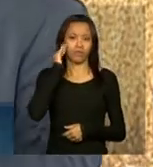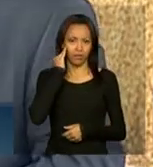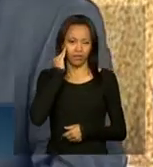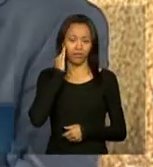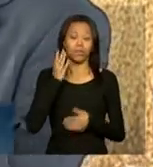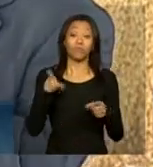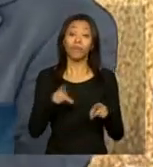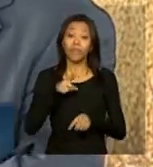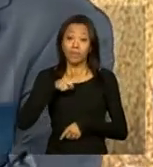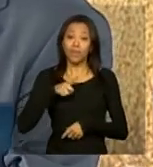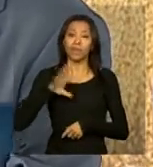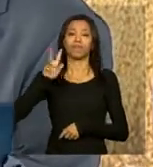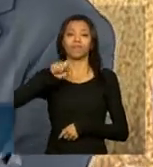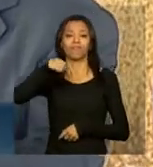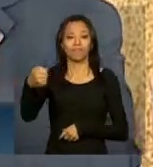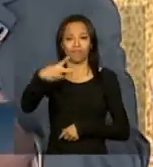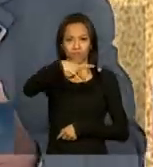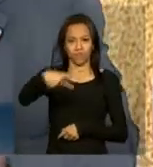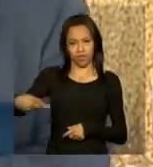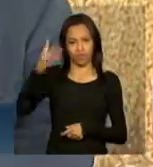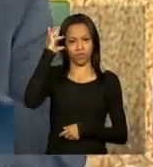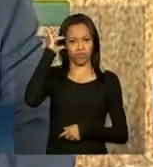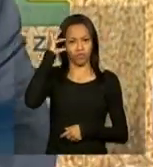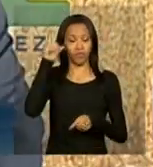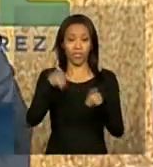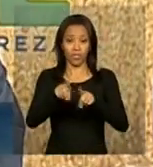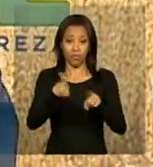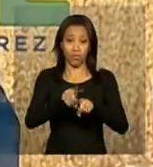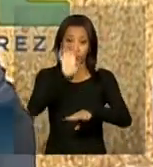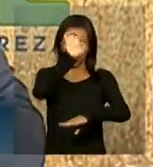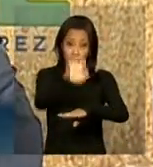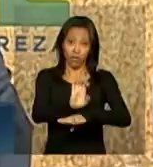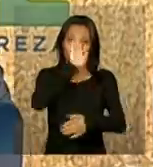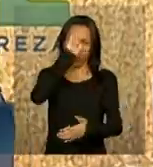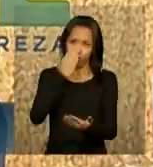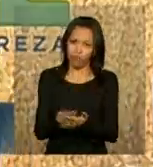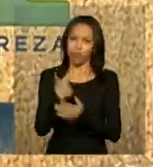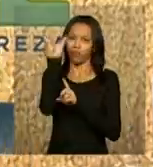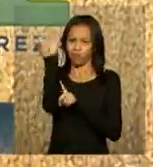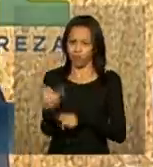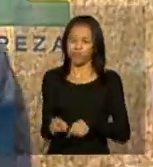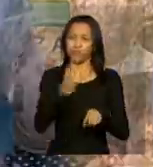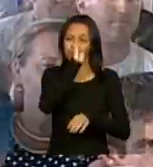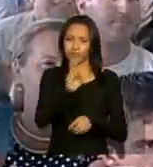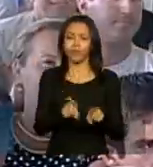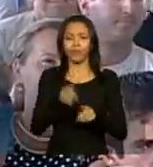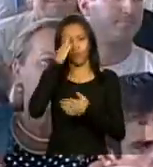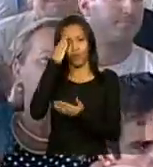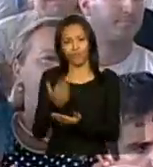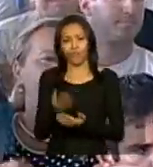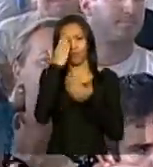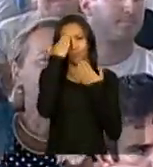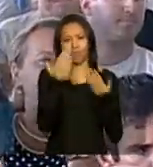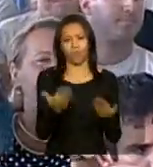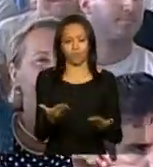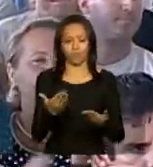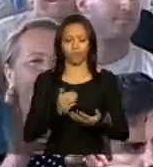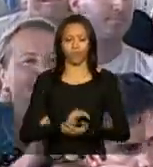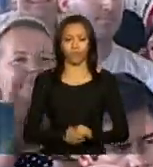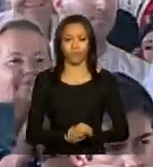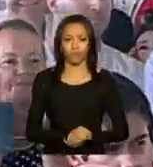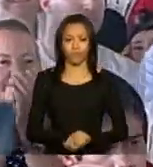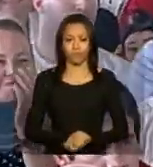como presidenta Dilma Rousseff, e Mato Grosso confia na presidenta e o Brasil confia. Muito obrigado.